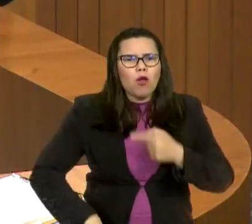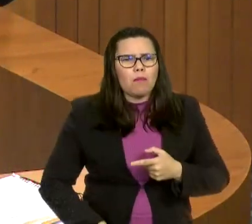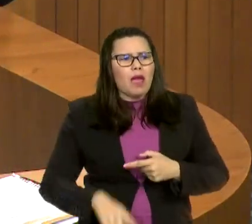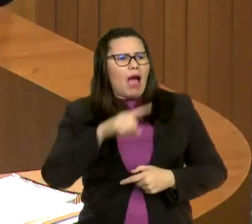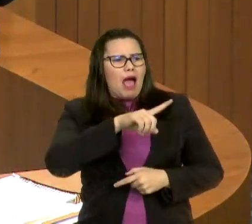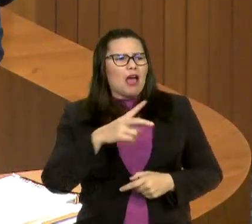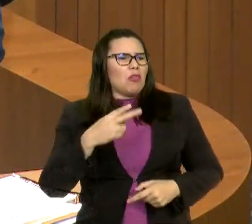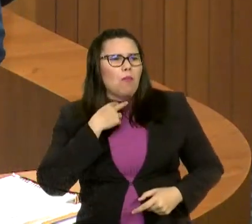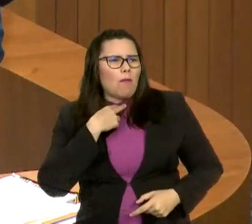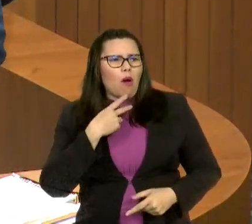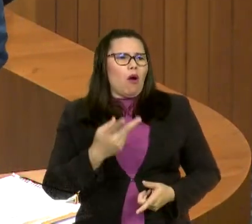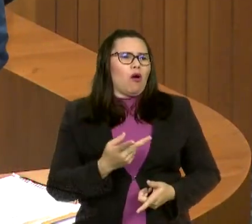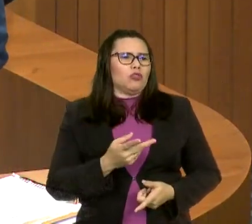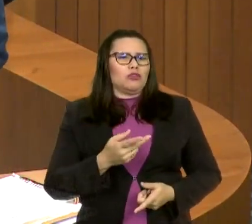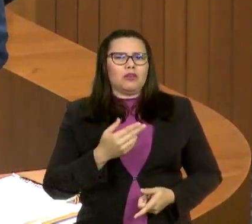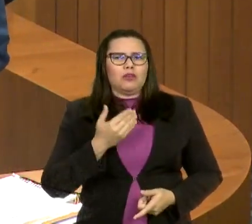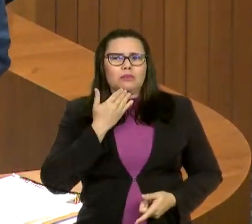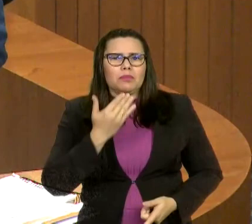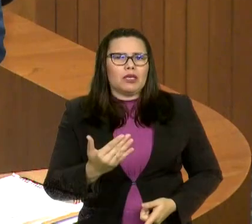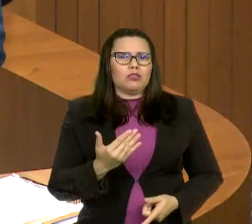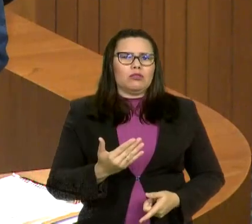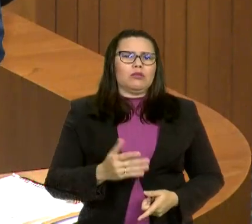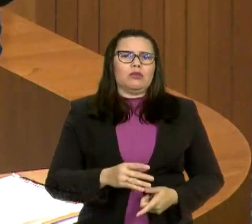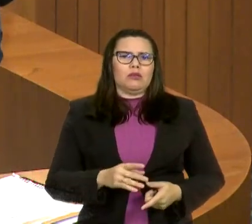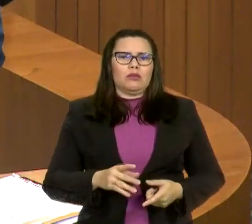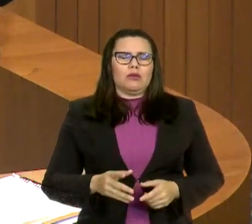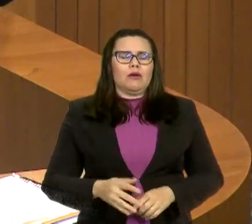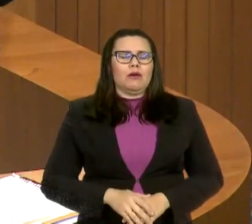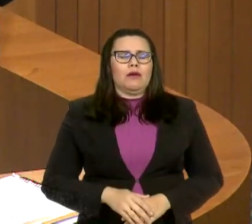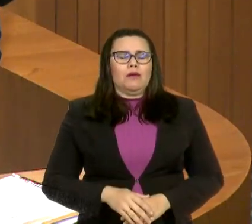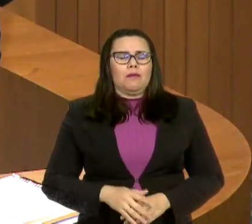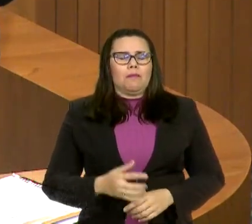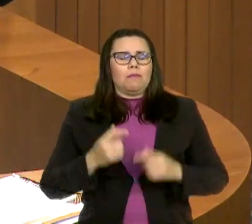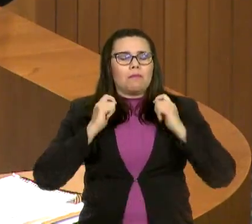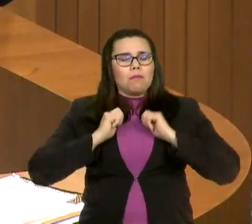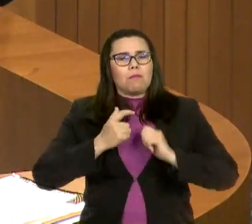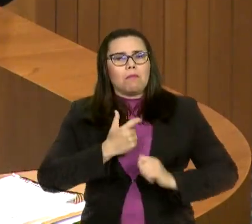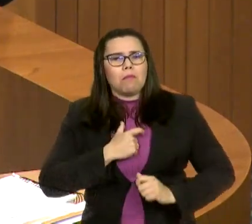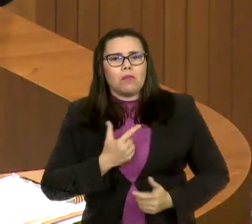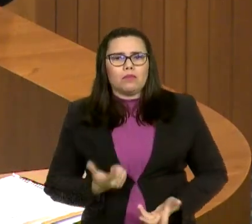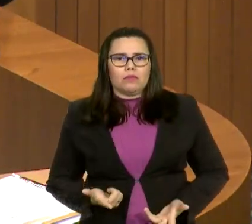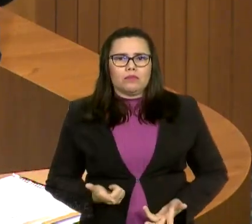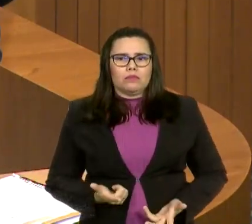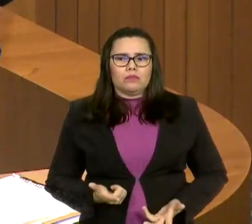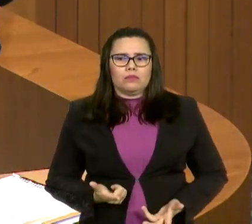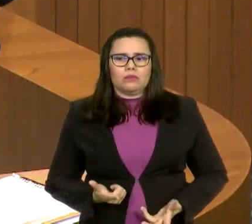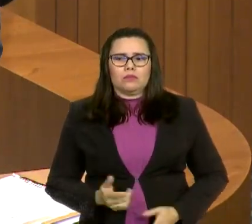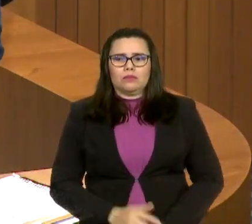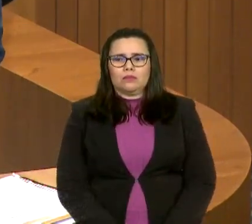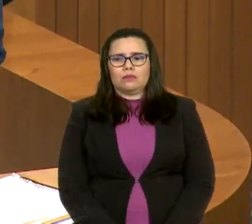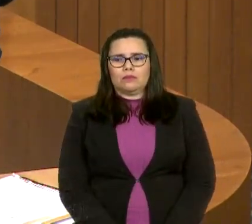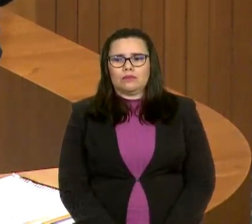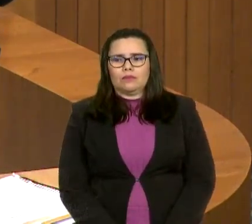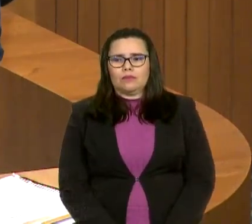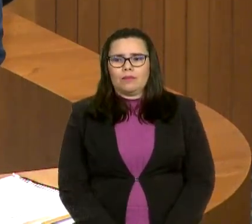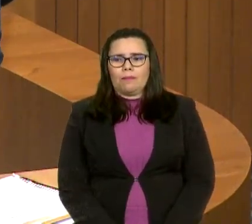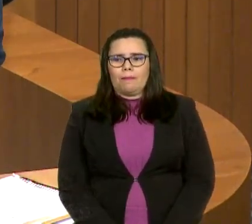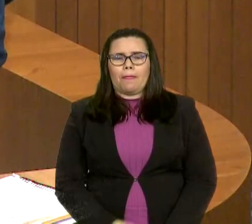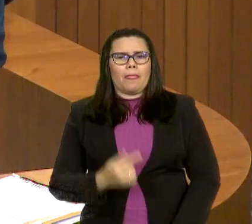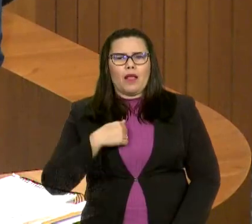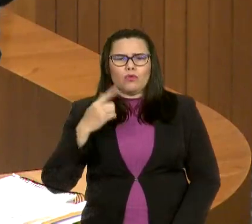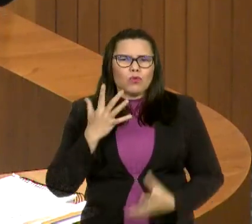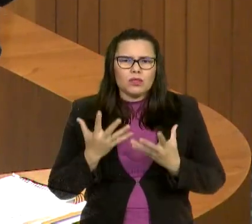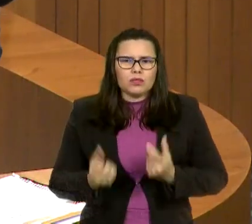os méritos ou não, porque as medalhas Manuel Beckmann são medalhas de mérito por trabalhos do Maranhão e por trabalho no Brasil. E eu não vou